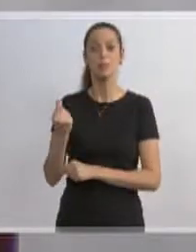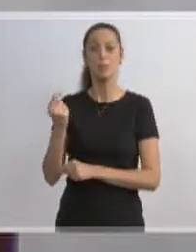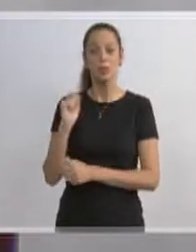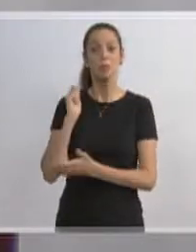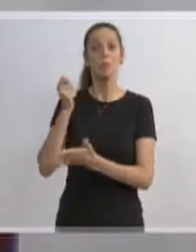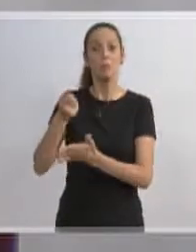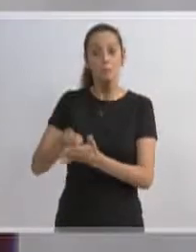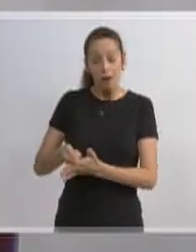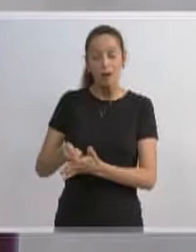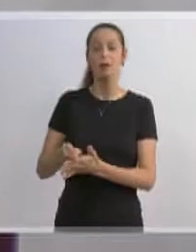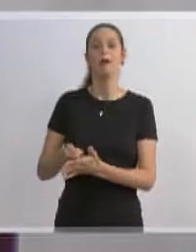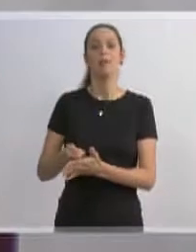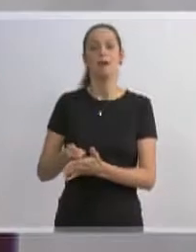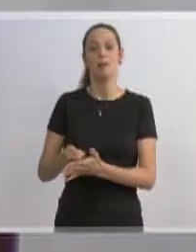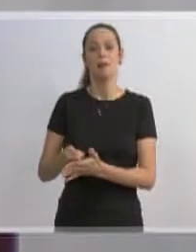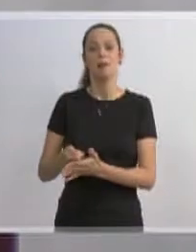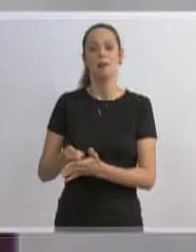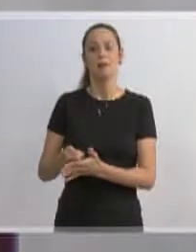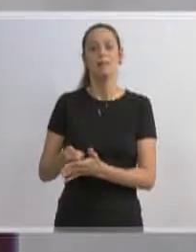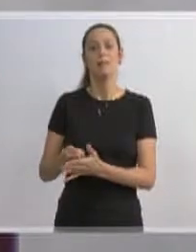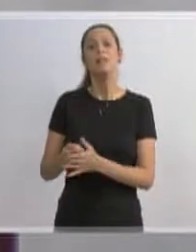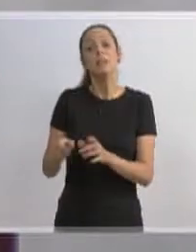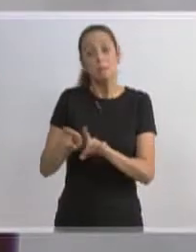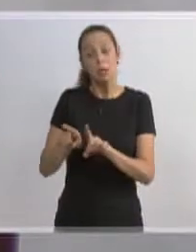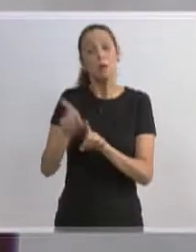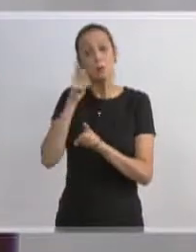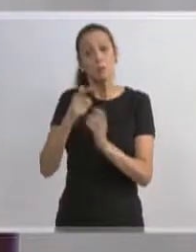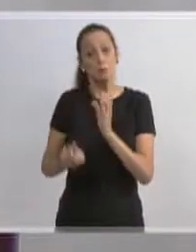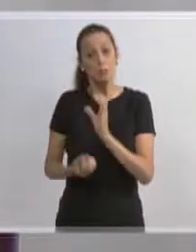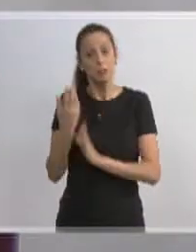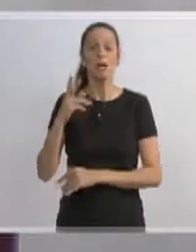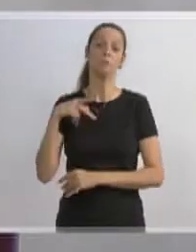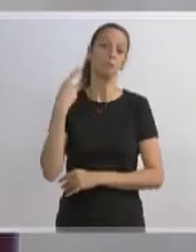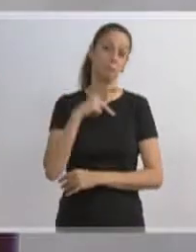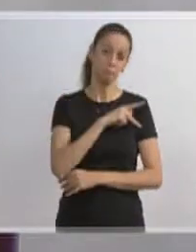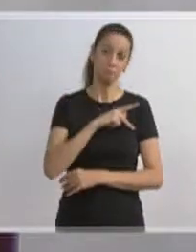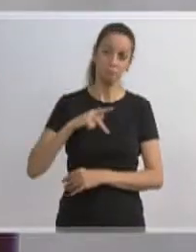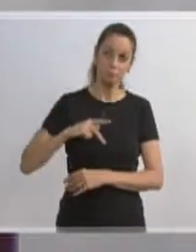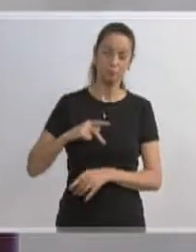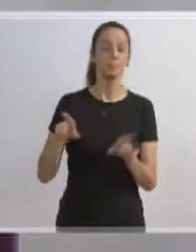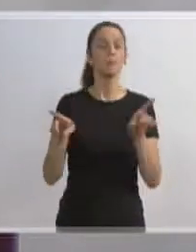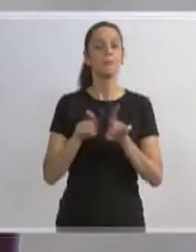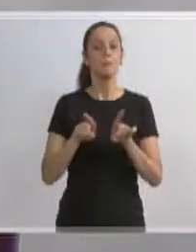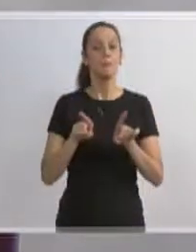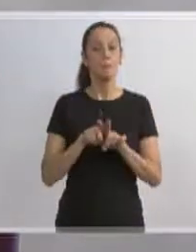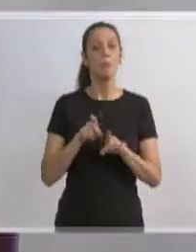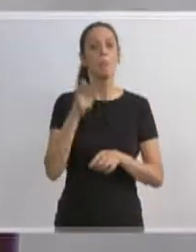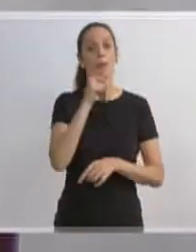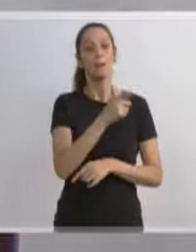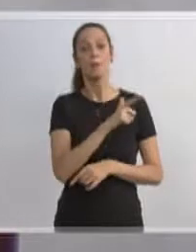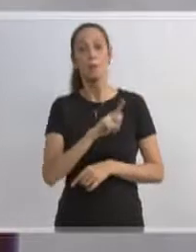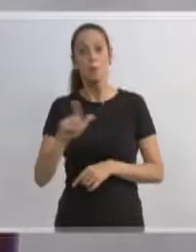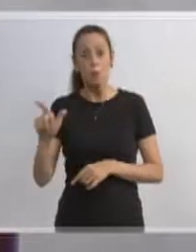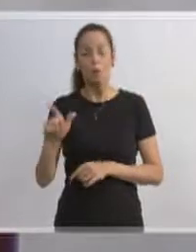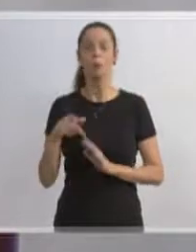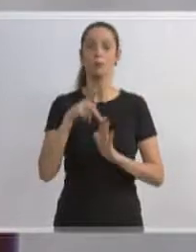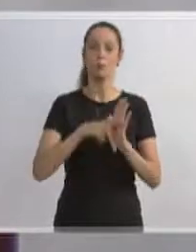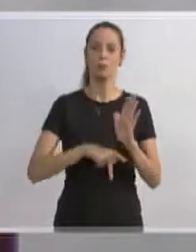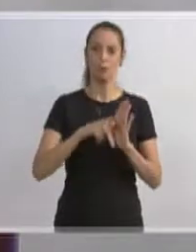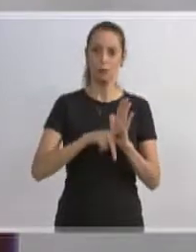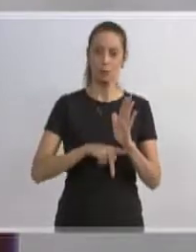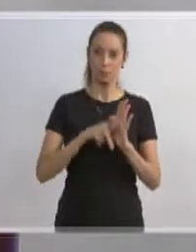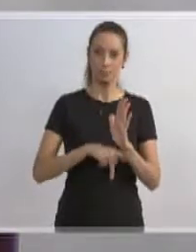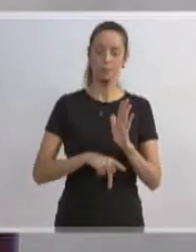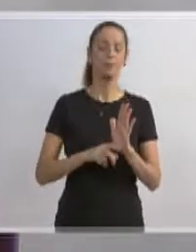consiga avançar nessa criação de política pública. E ainda nesse sentido, entrei também com um anteprojeto de lei há um tempo